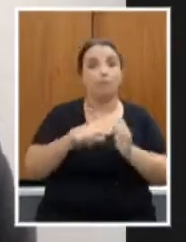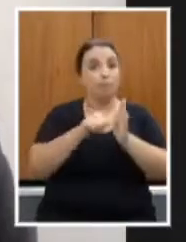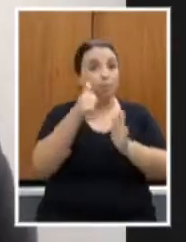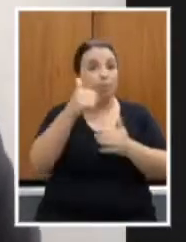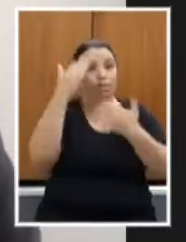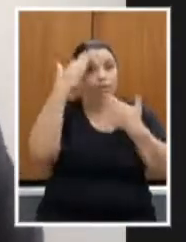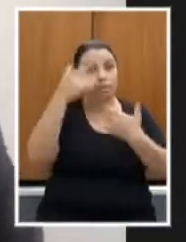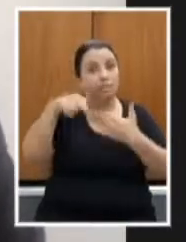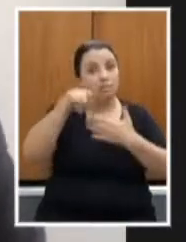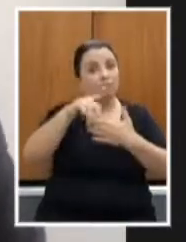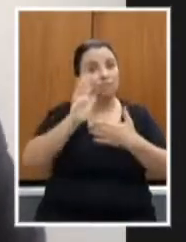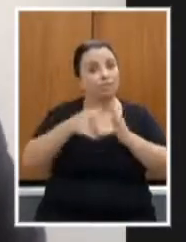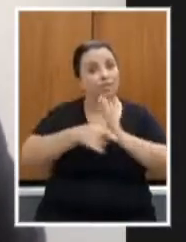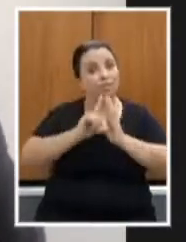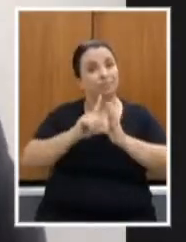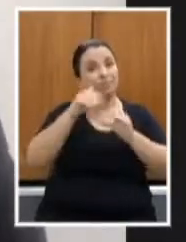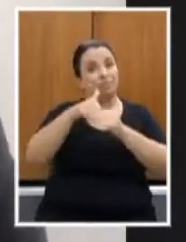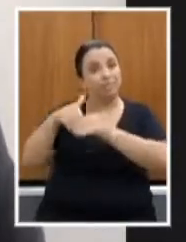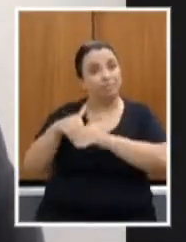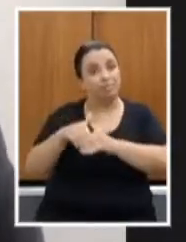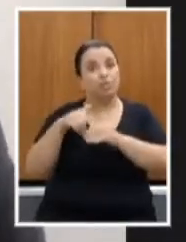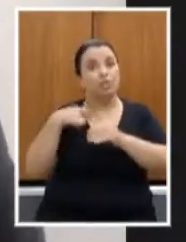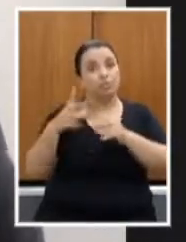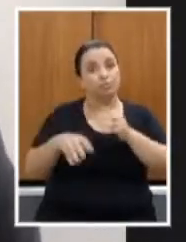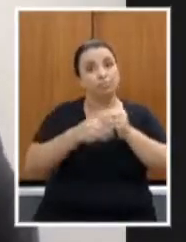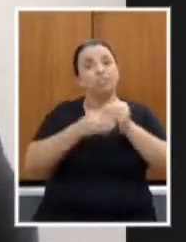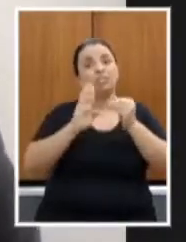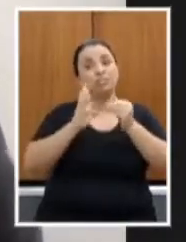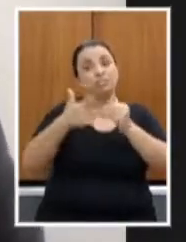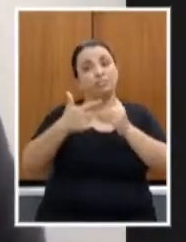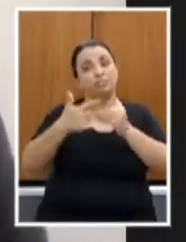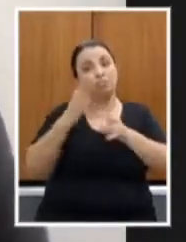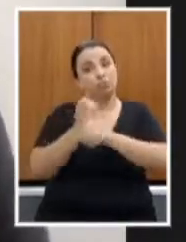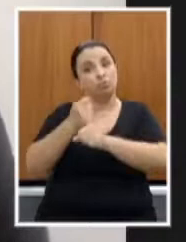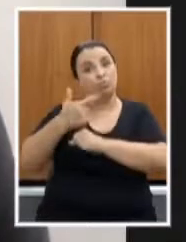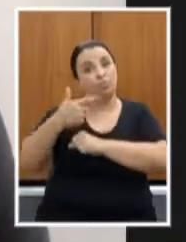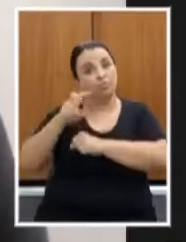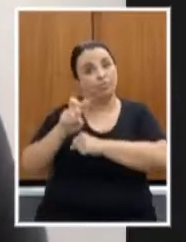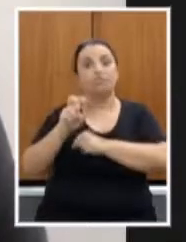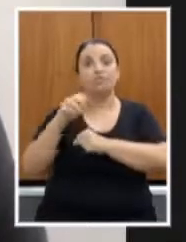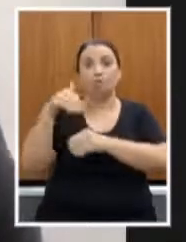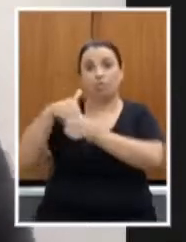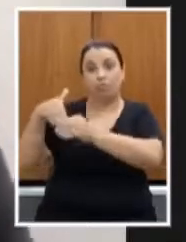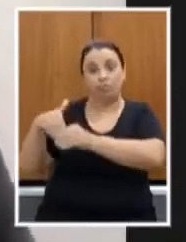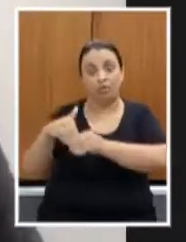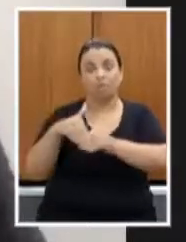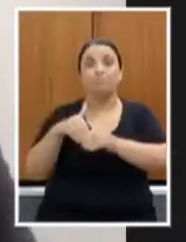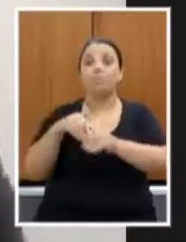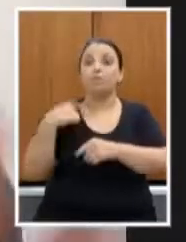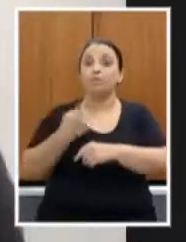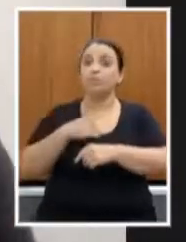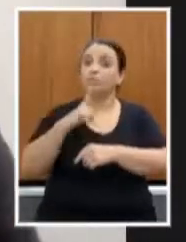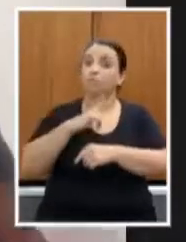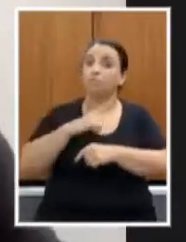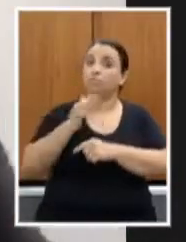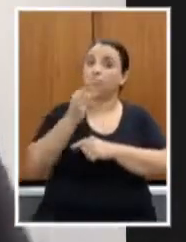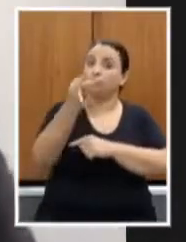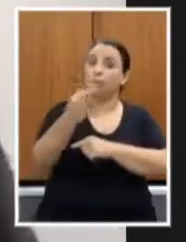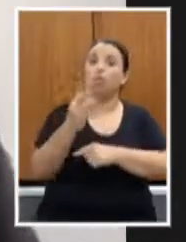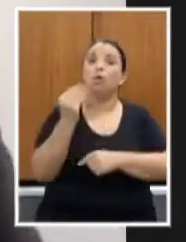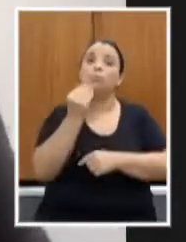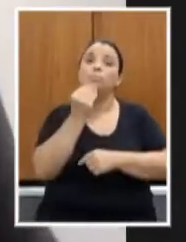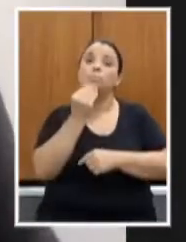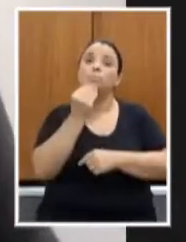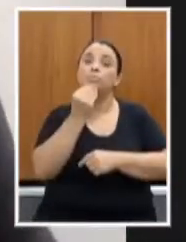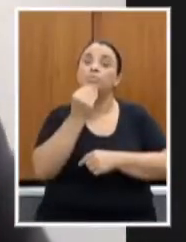né, que a nossa emenda teve, 25 votos, né, teremos a oportunidade com relação ao projeto